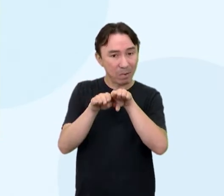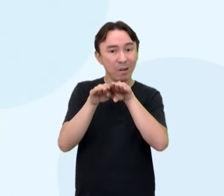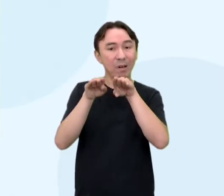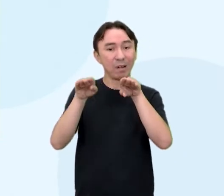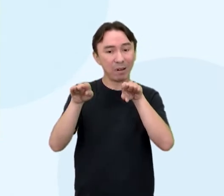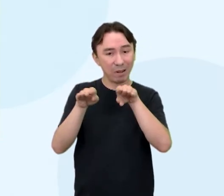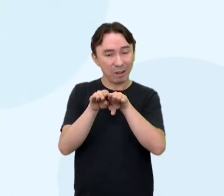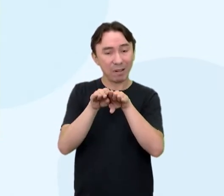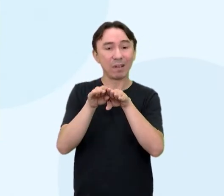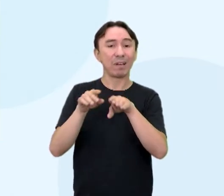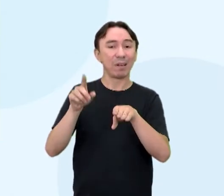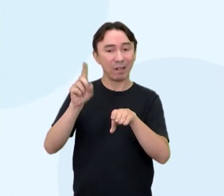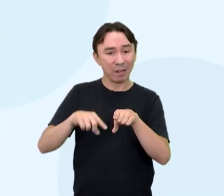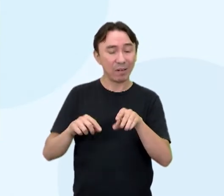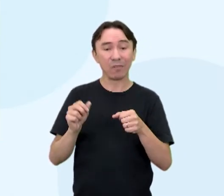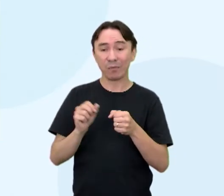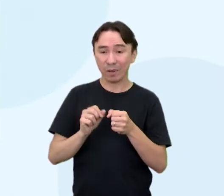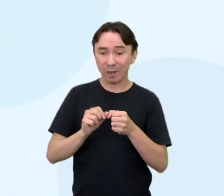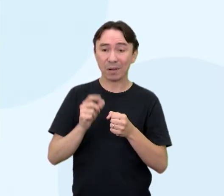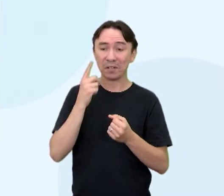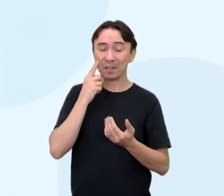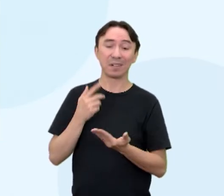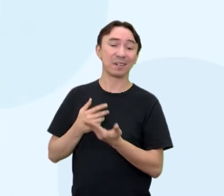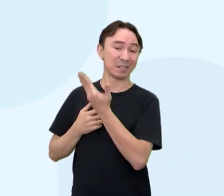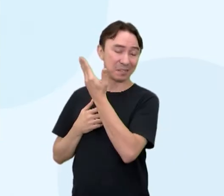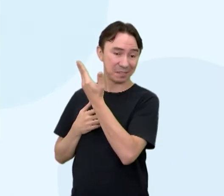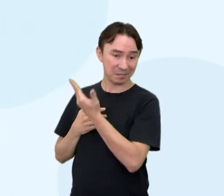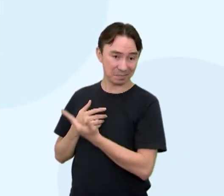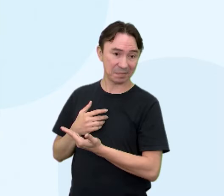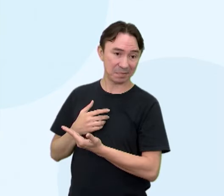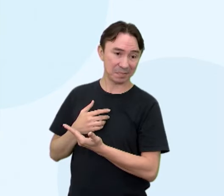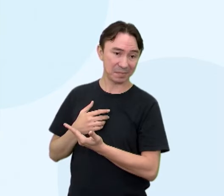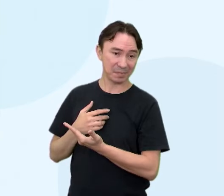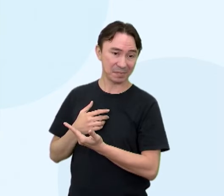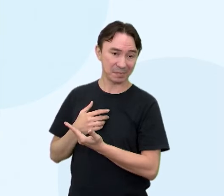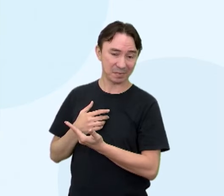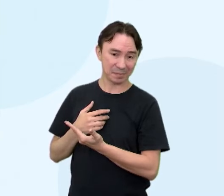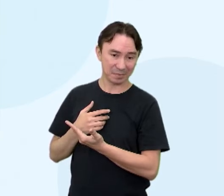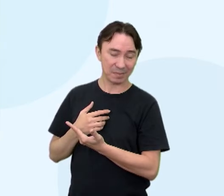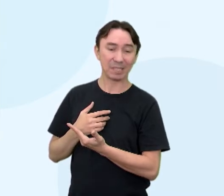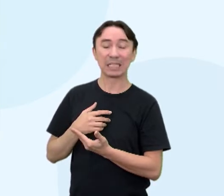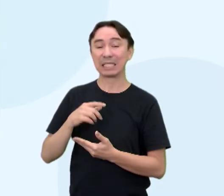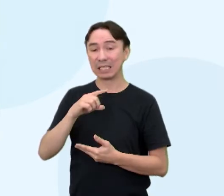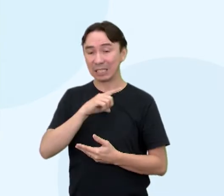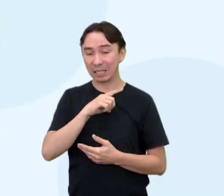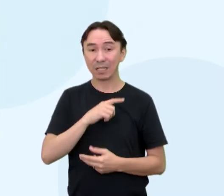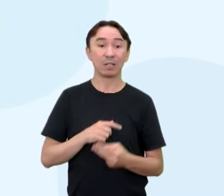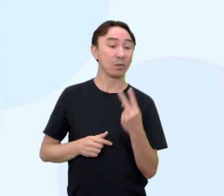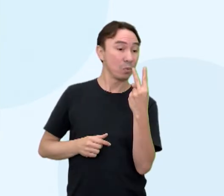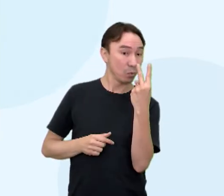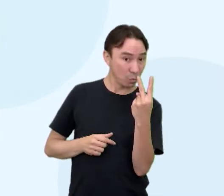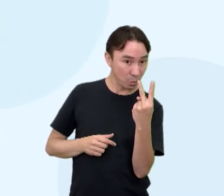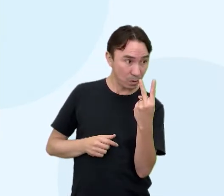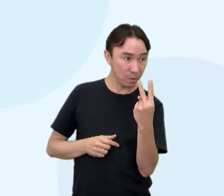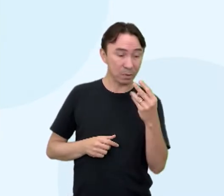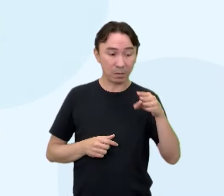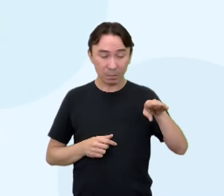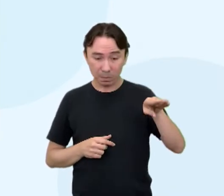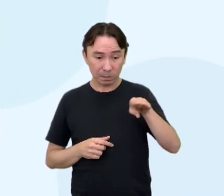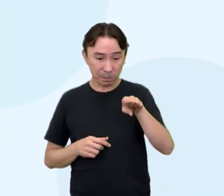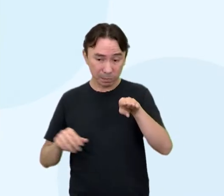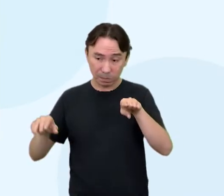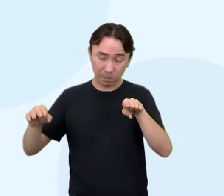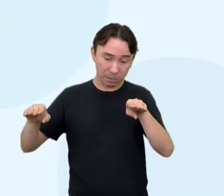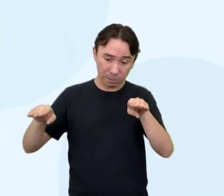essa imagem aí que nós chamamos de subducção. Quando são duas placas continentais que se chocam,